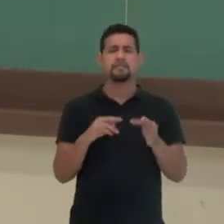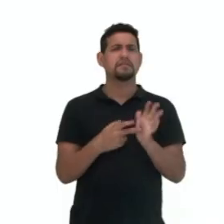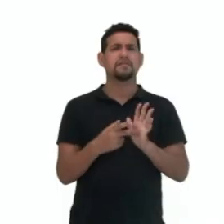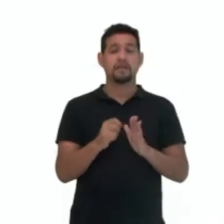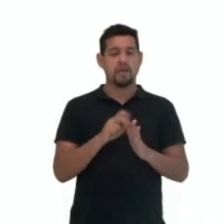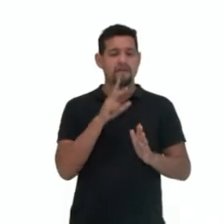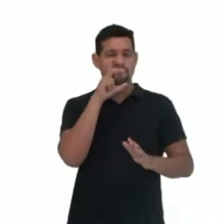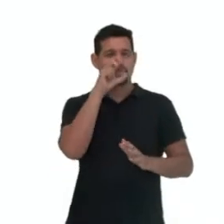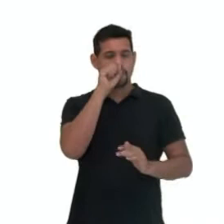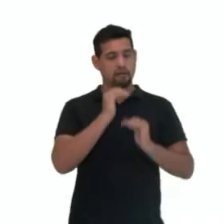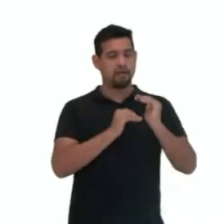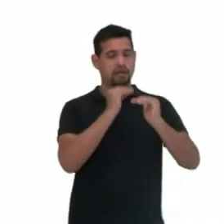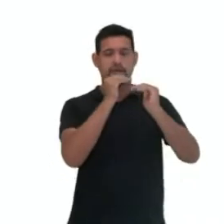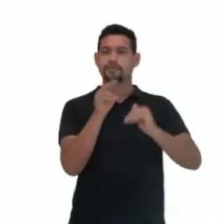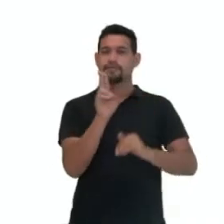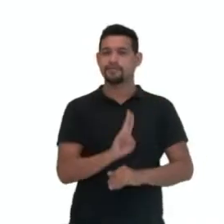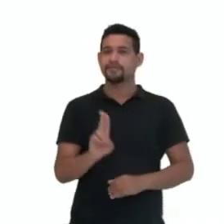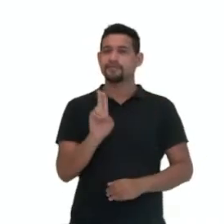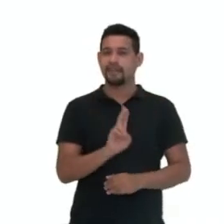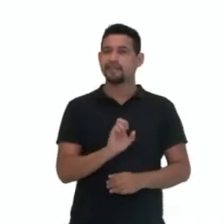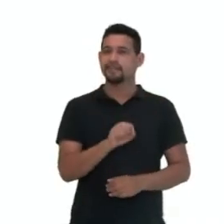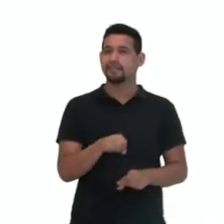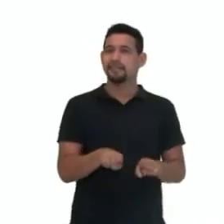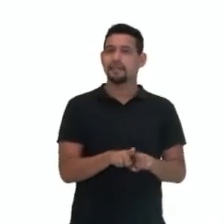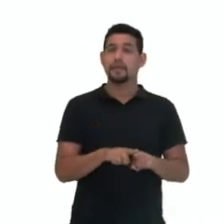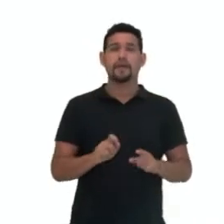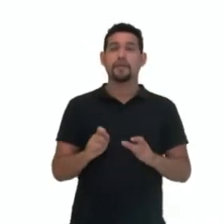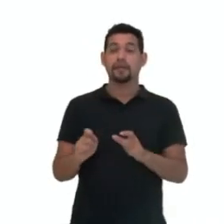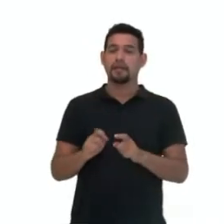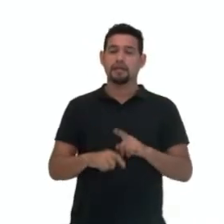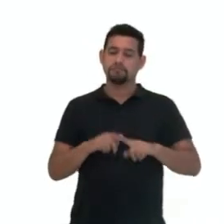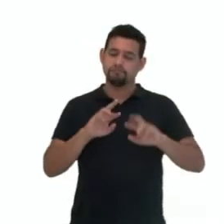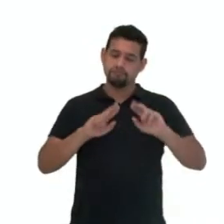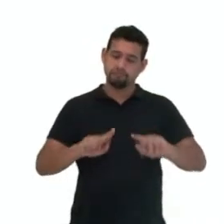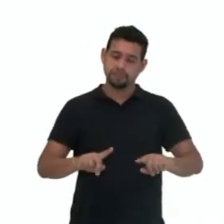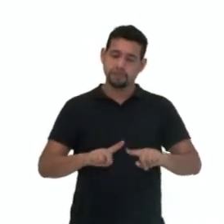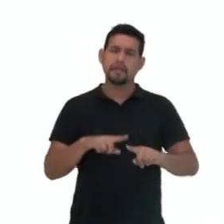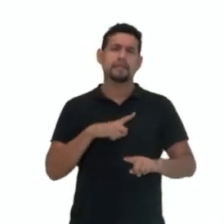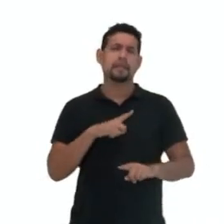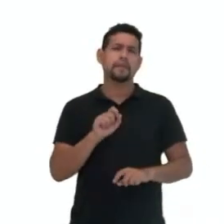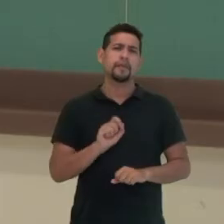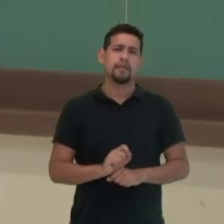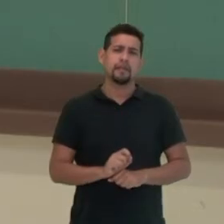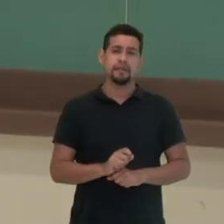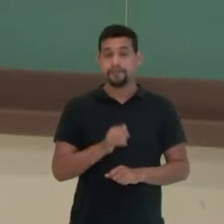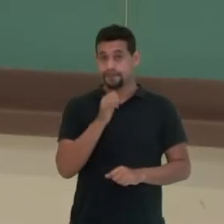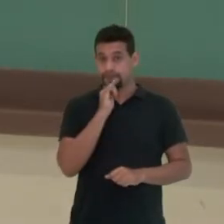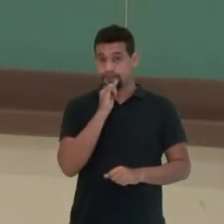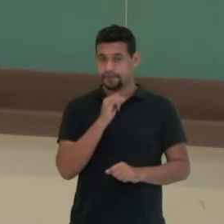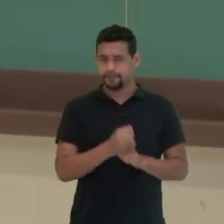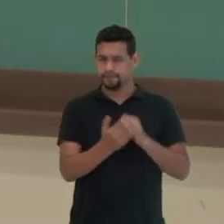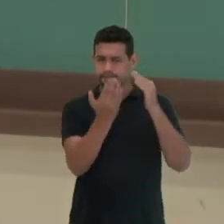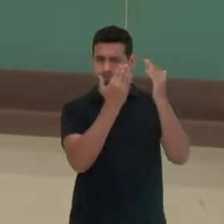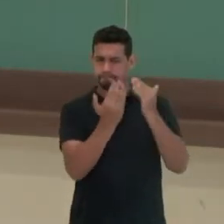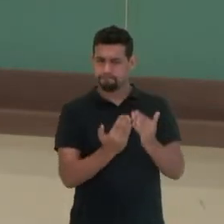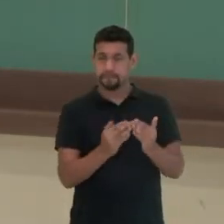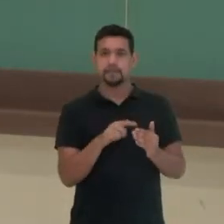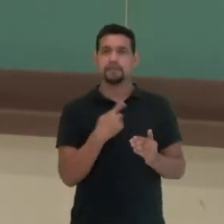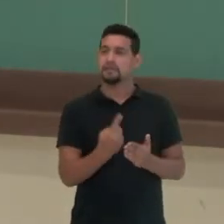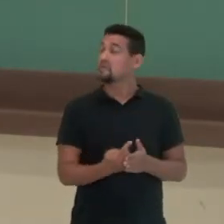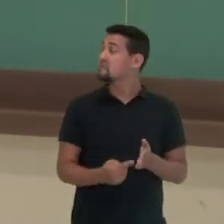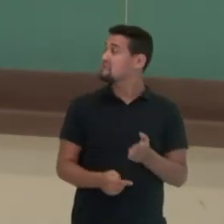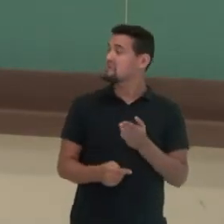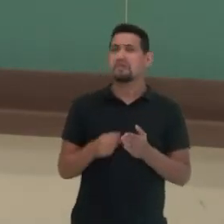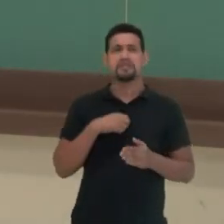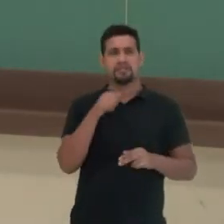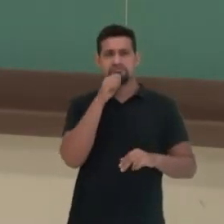né, a força aplicada ali, né, a um objeto. Então nós temos aqui, olhando, né, a gente olha uma